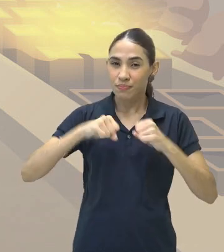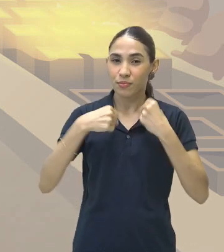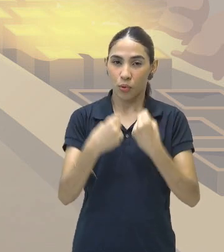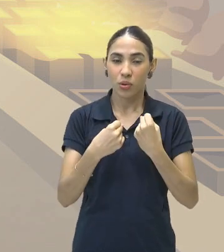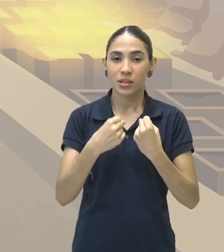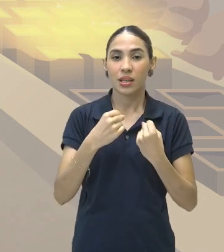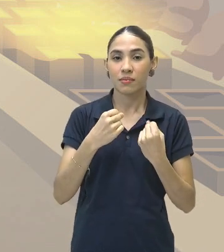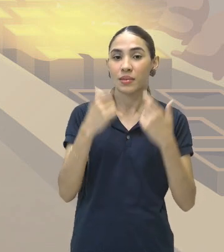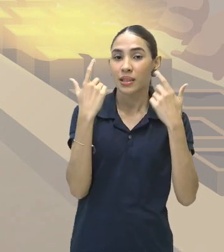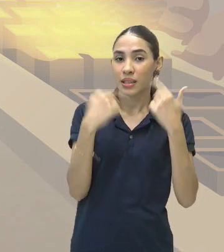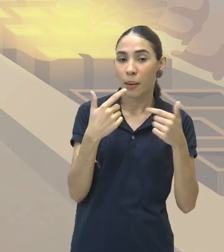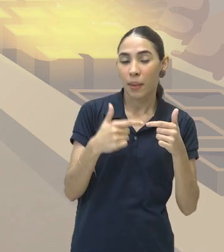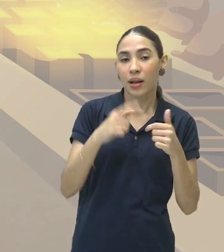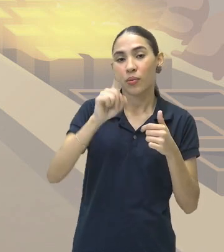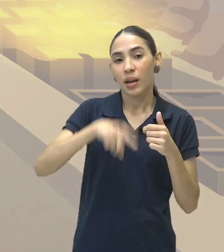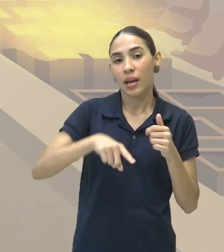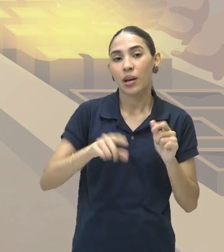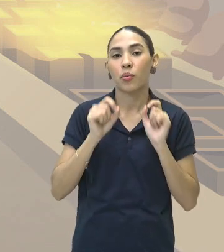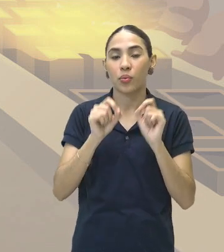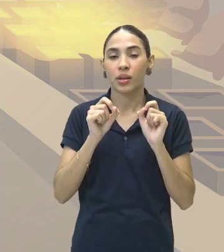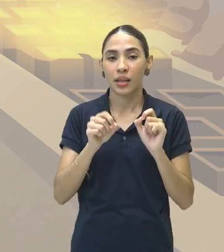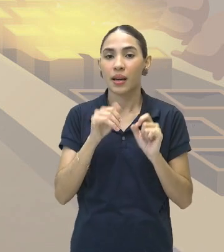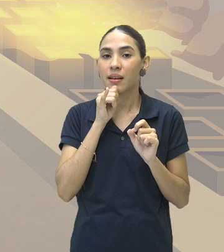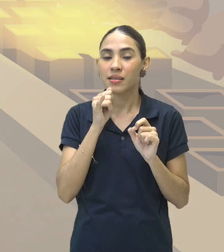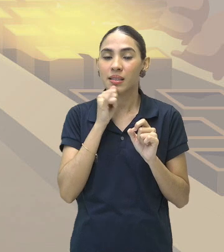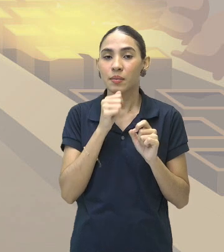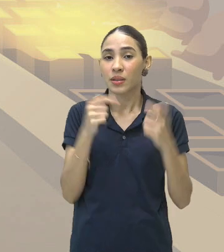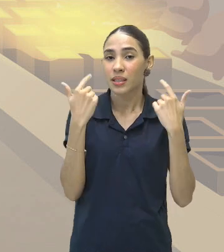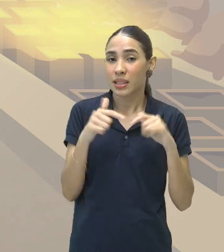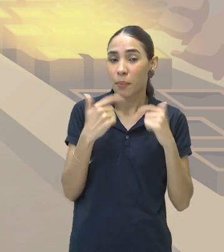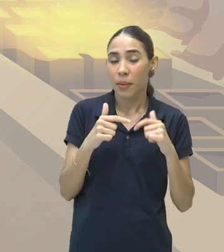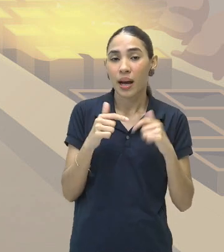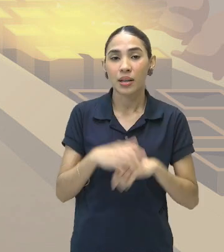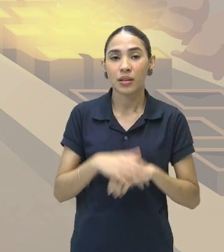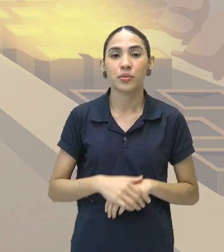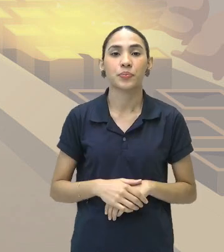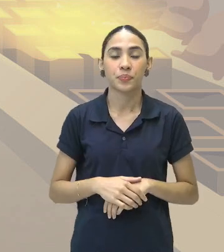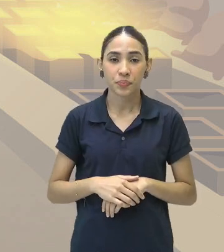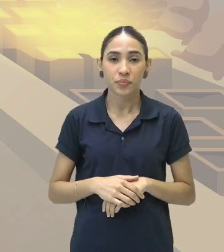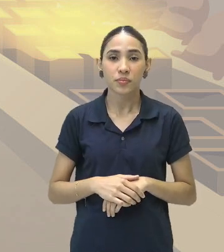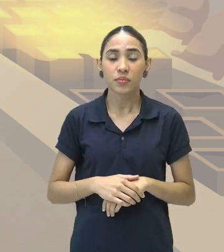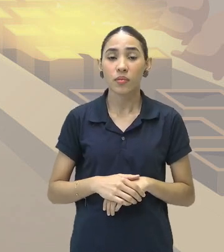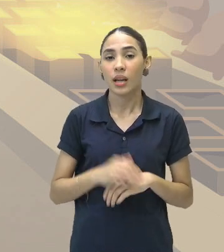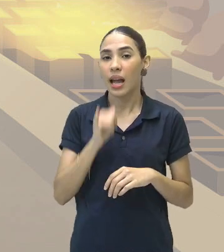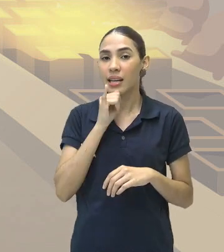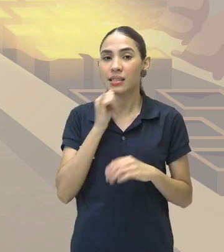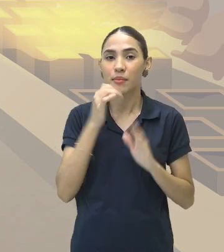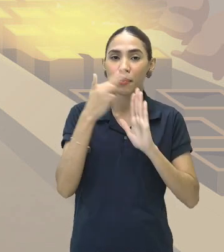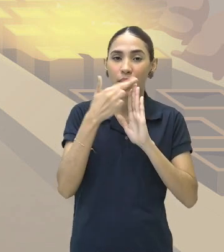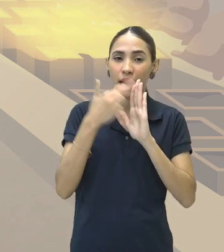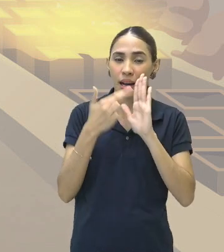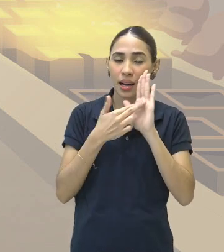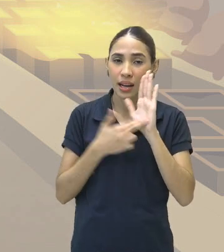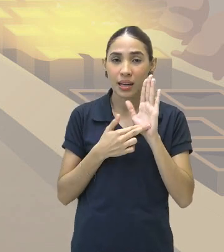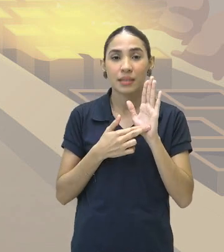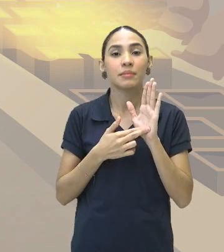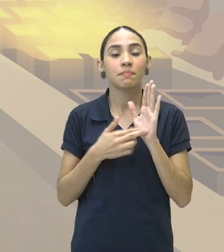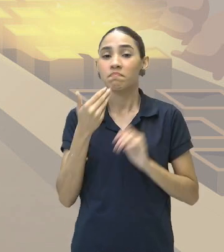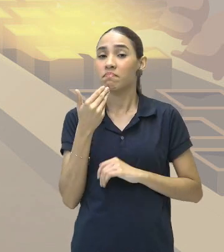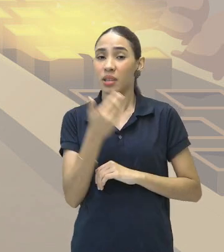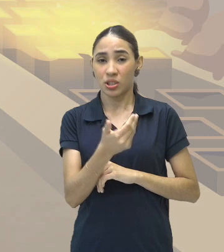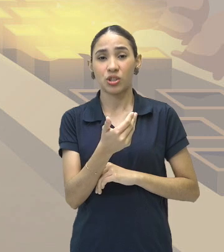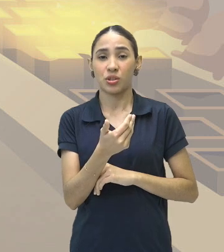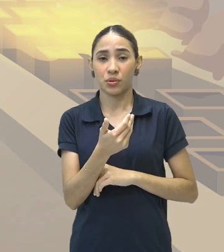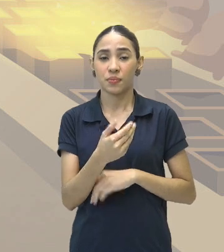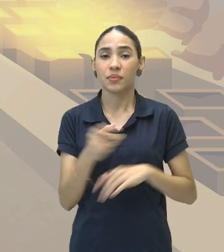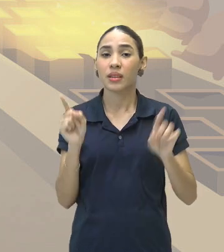trabalho eram consideradas trabalhos muito passivos, trabalhos muito obedientes, elas eram muito requisitadas